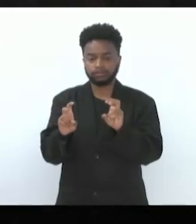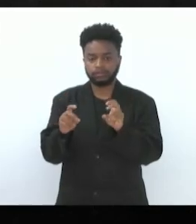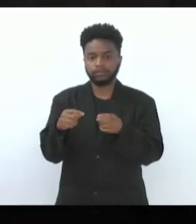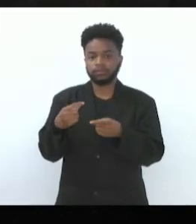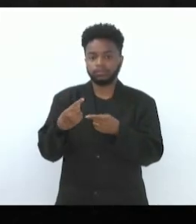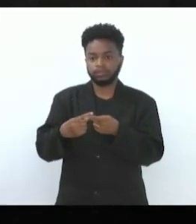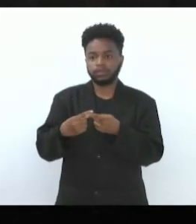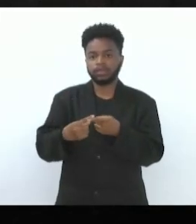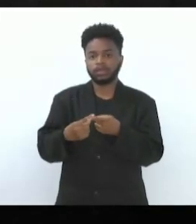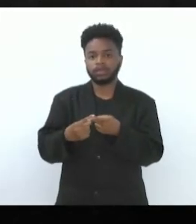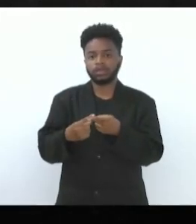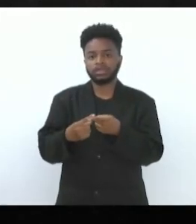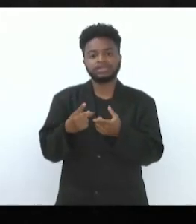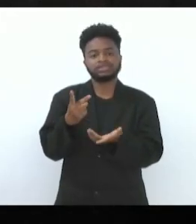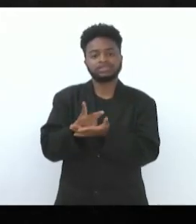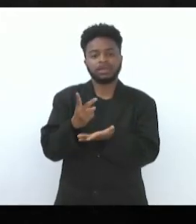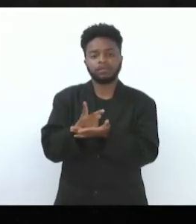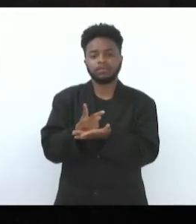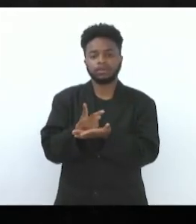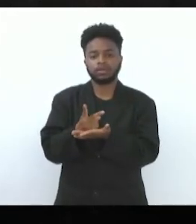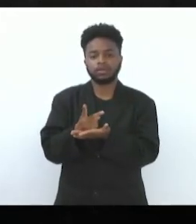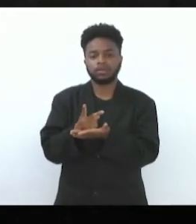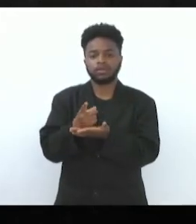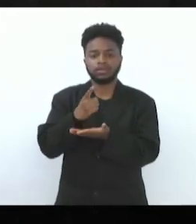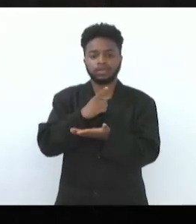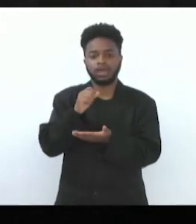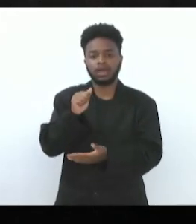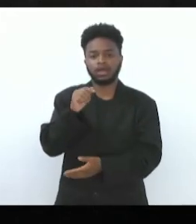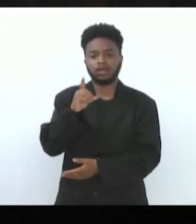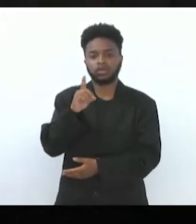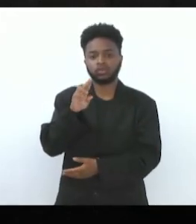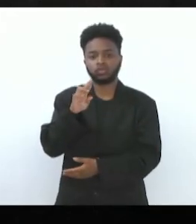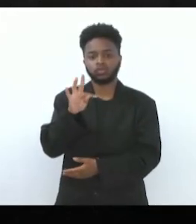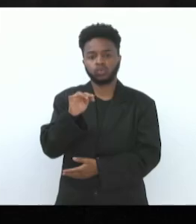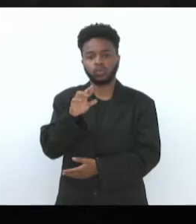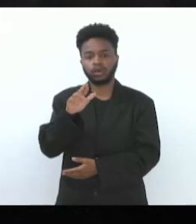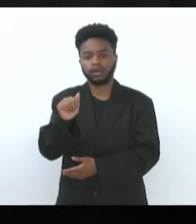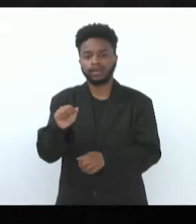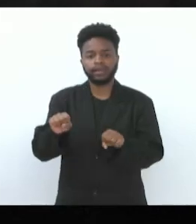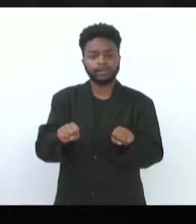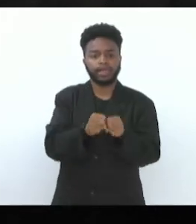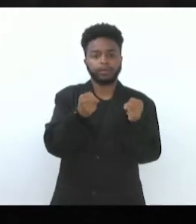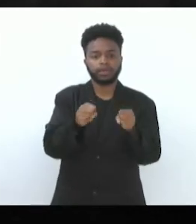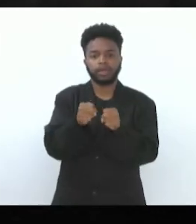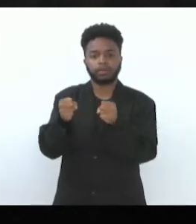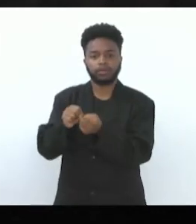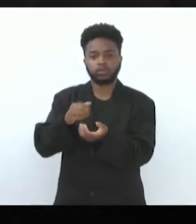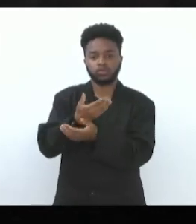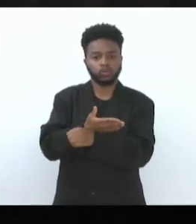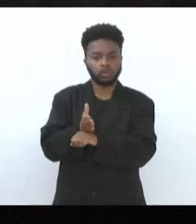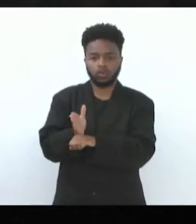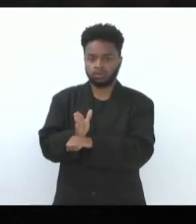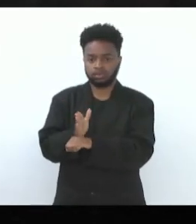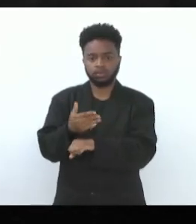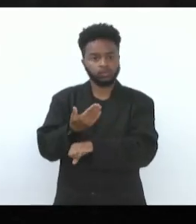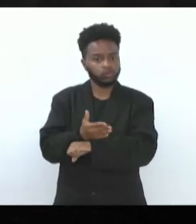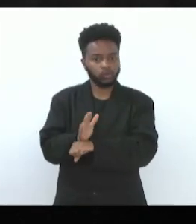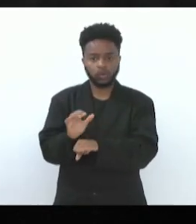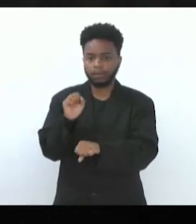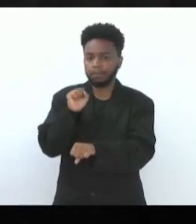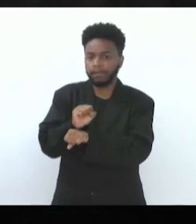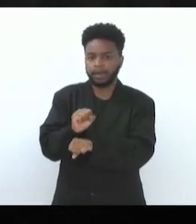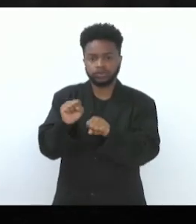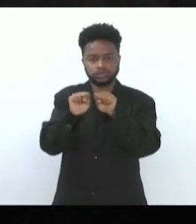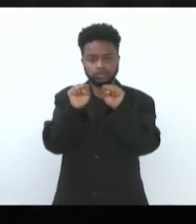dos rompimentos, toda hora rompe, né, uma adutora da SEDAI, toda hora está rompendo uma adutora do sistema. A todo momento para